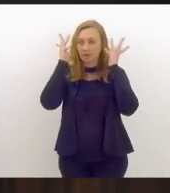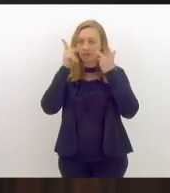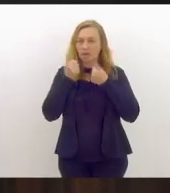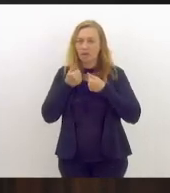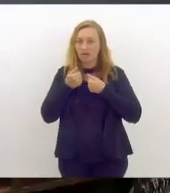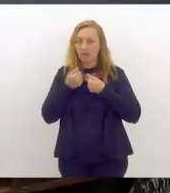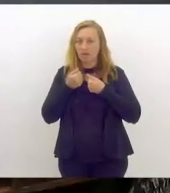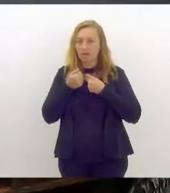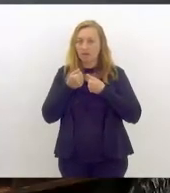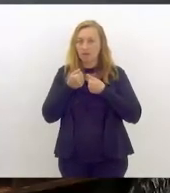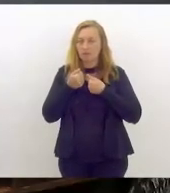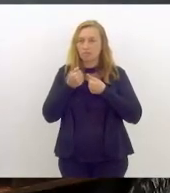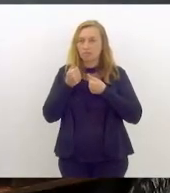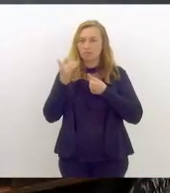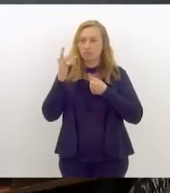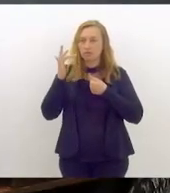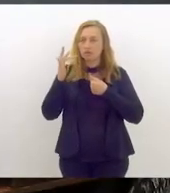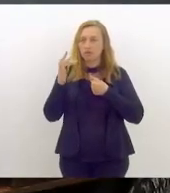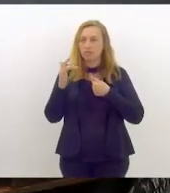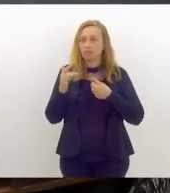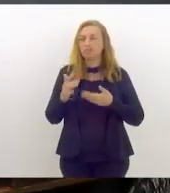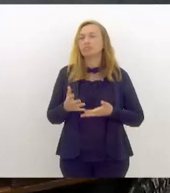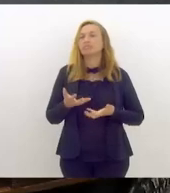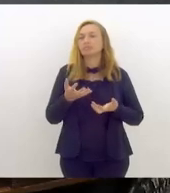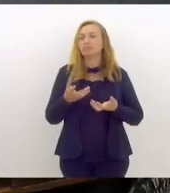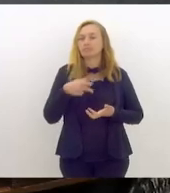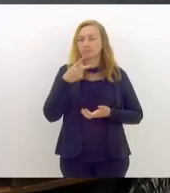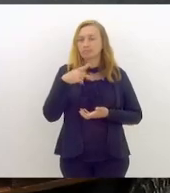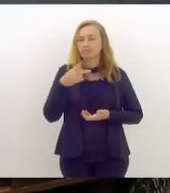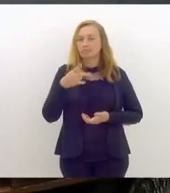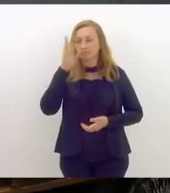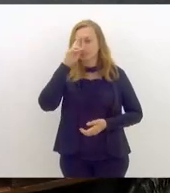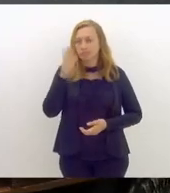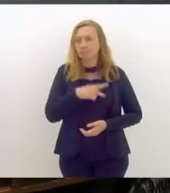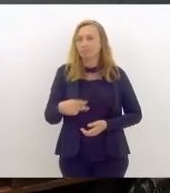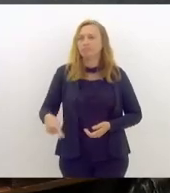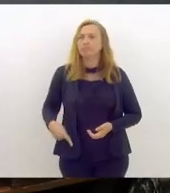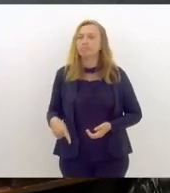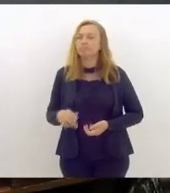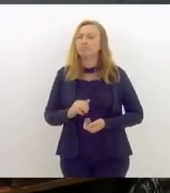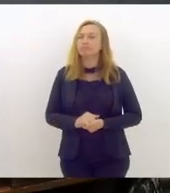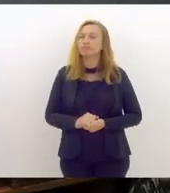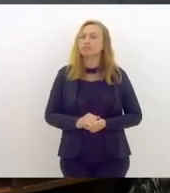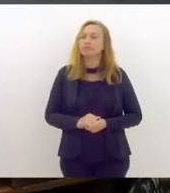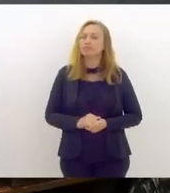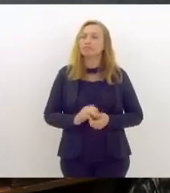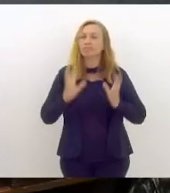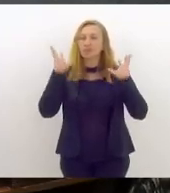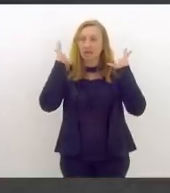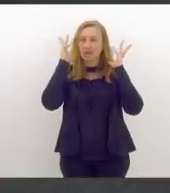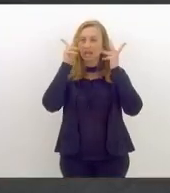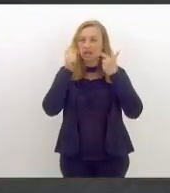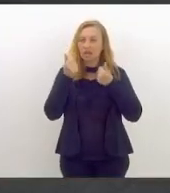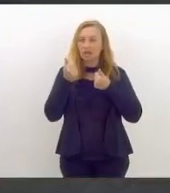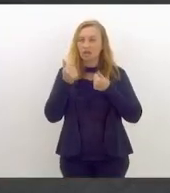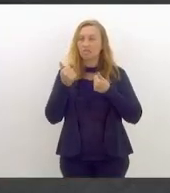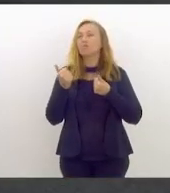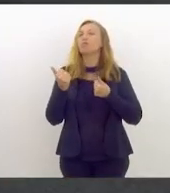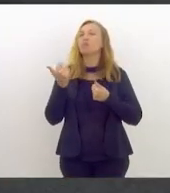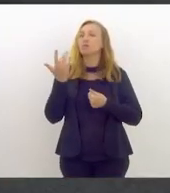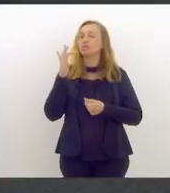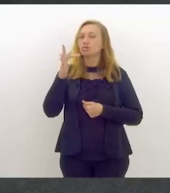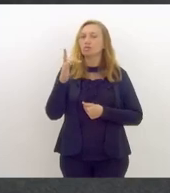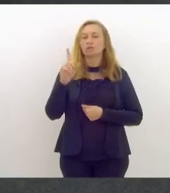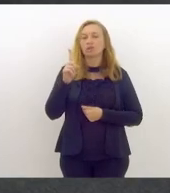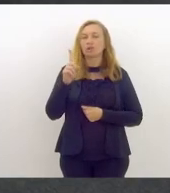ordem, senhor presidente, em relação a esse Gostou projeto. Leão Dourado, não? Ele, Ele é um leão, é um leão branco, um